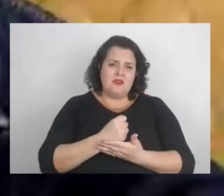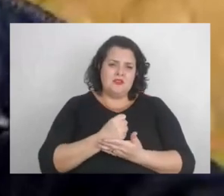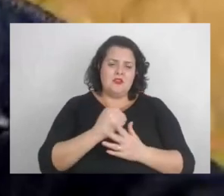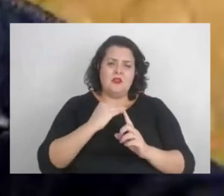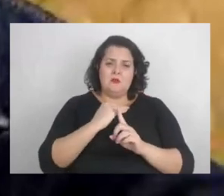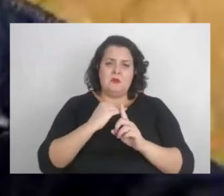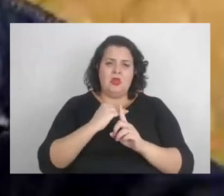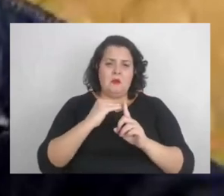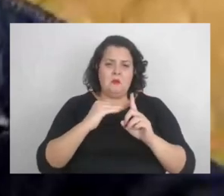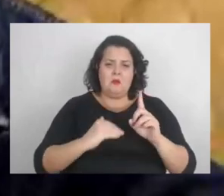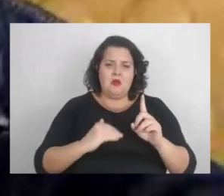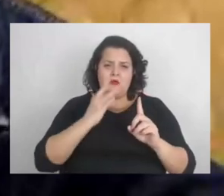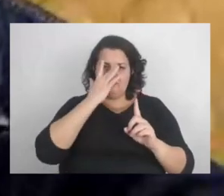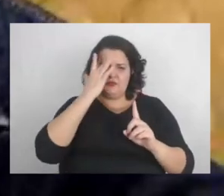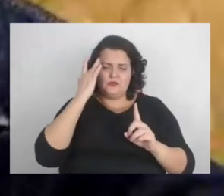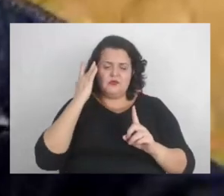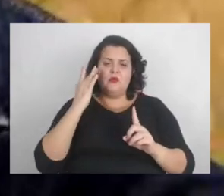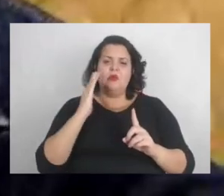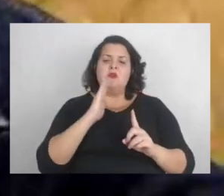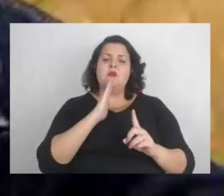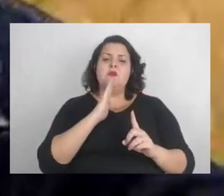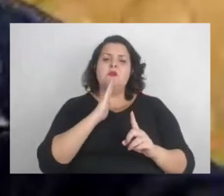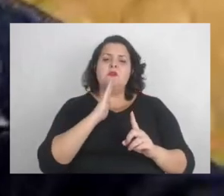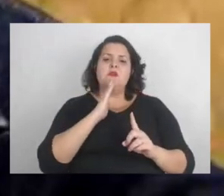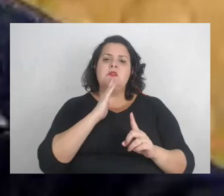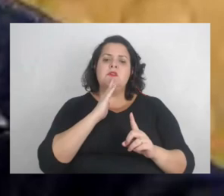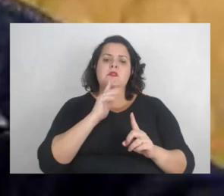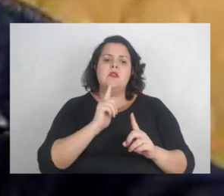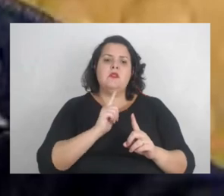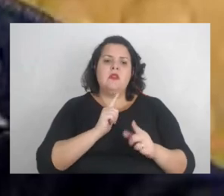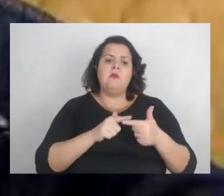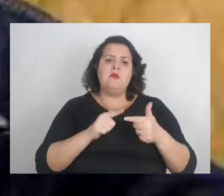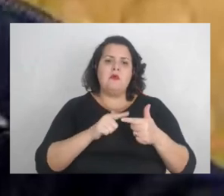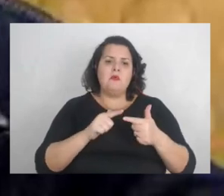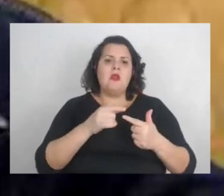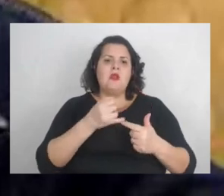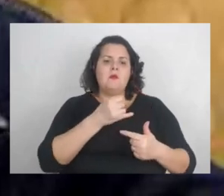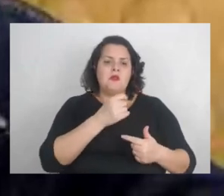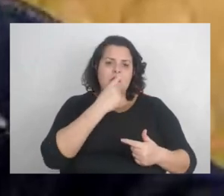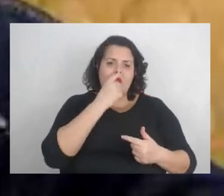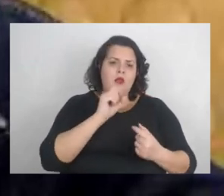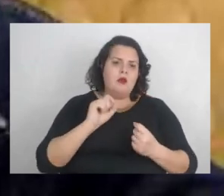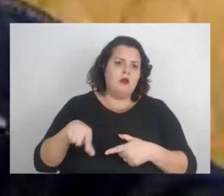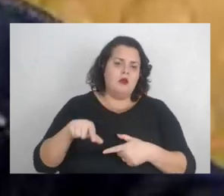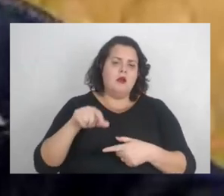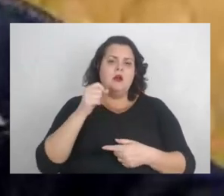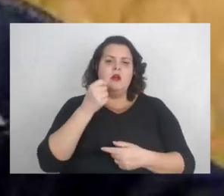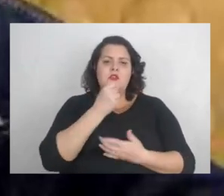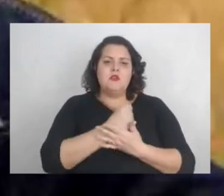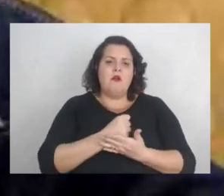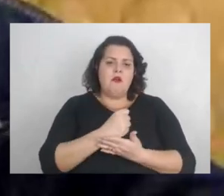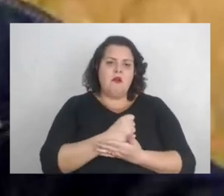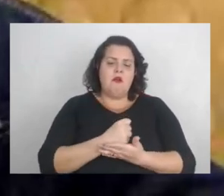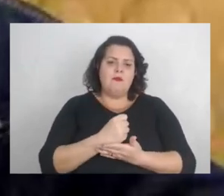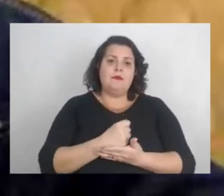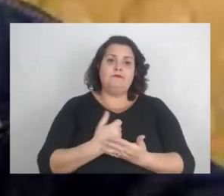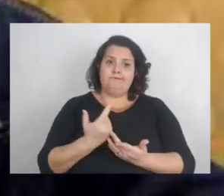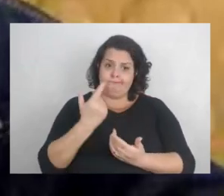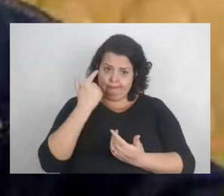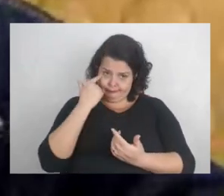professores e dos alunos sabia do problema e dava o descarte adequado. Então, imagina isso na nossa